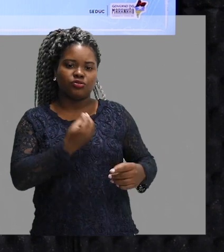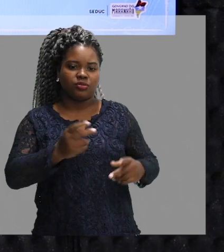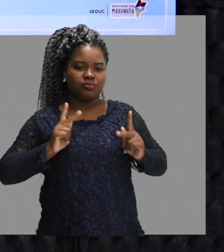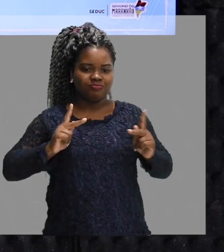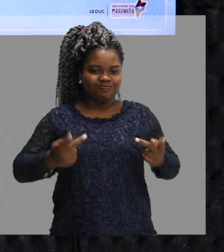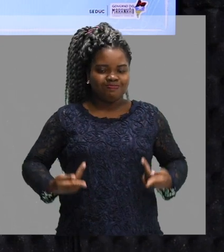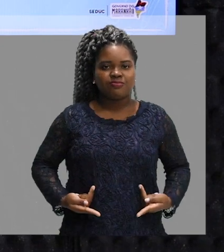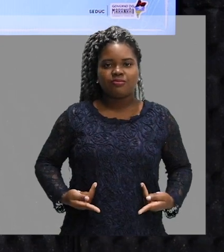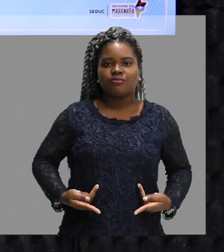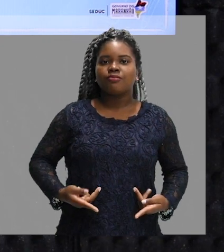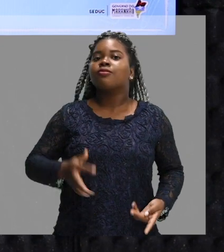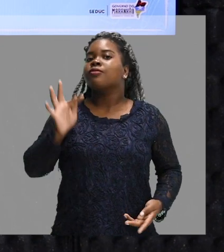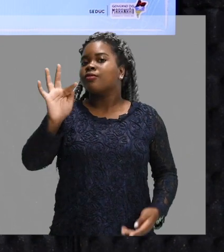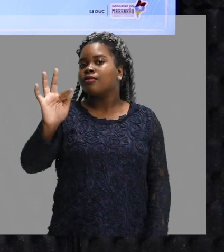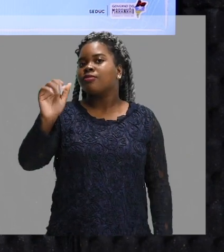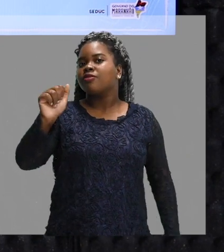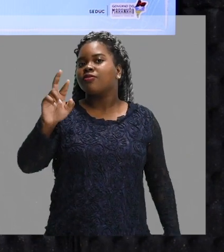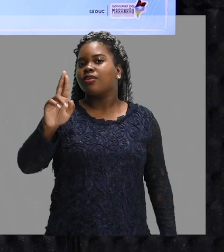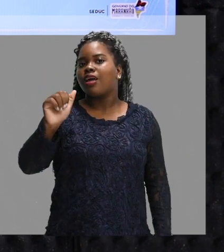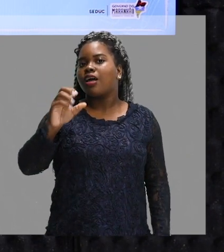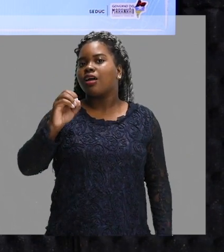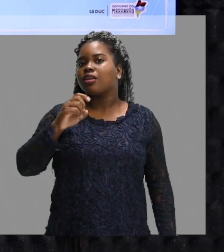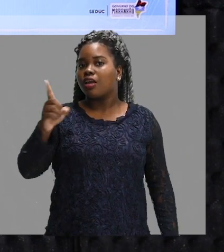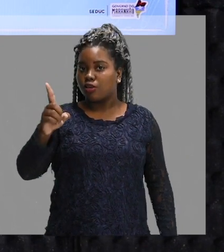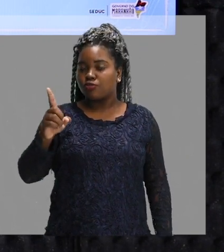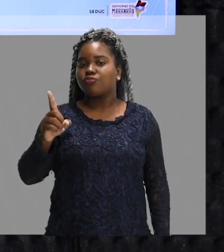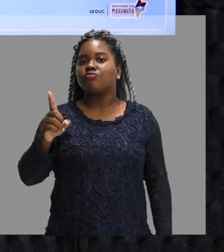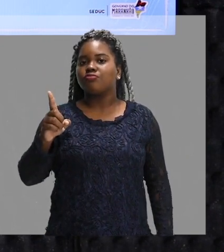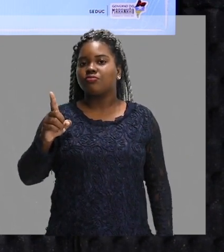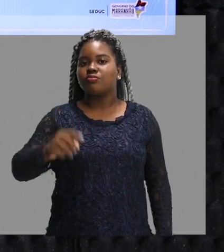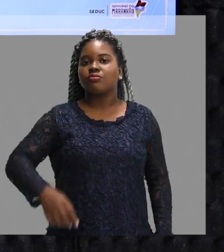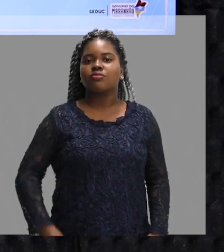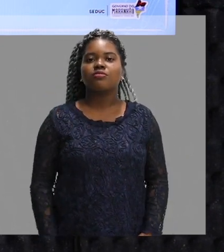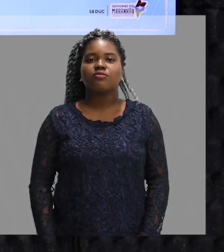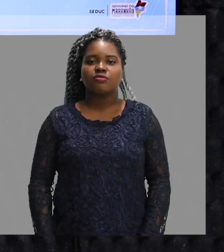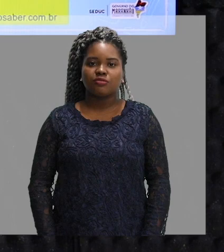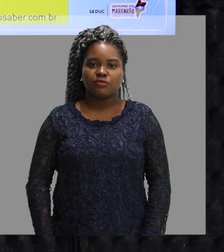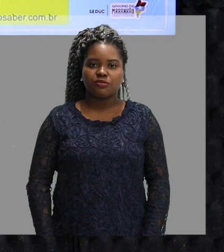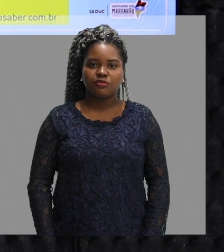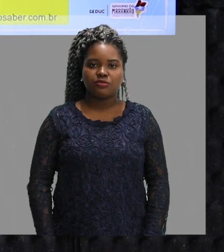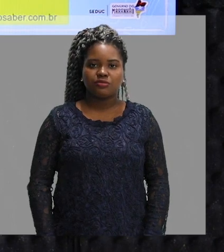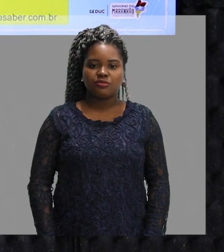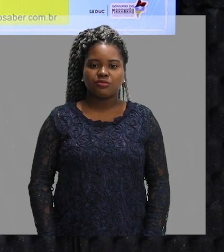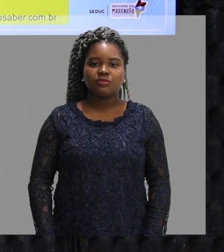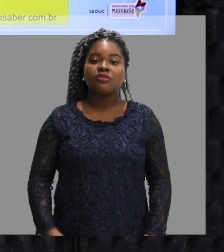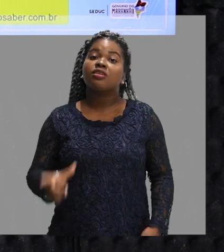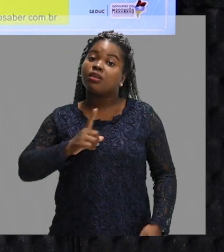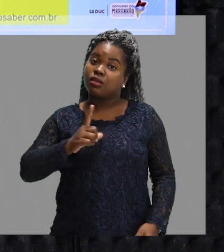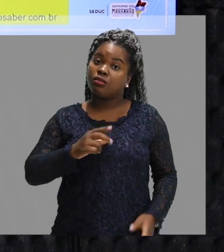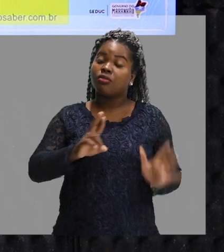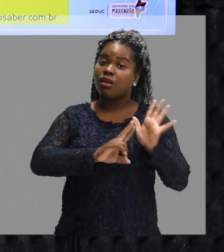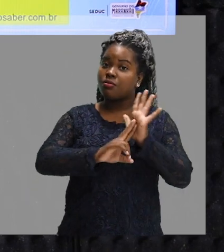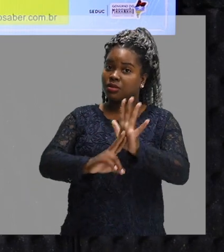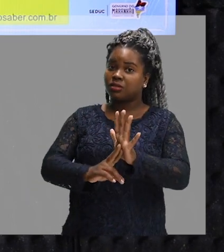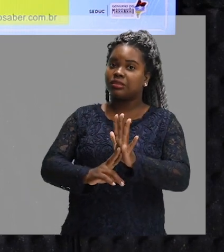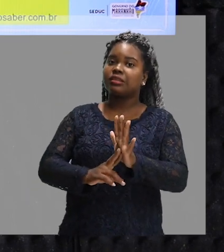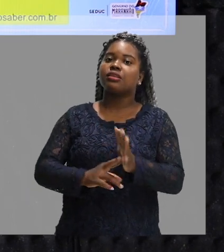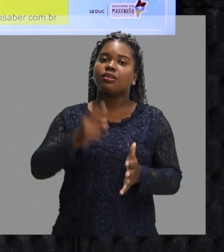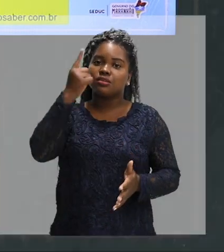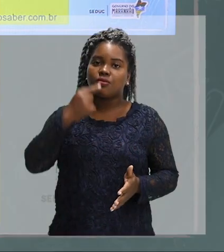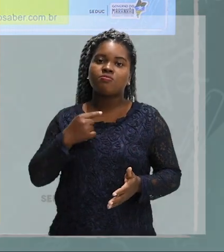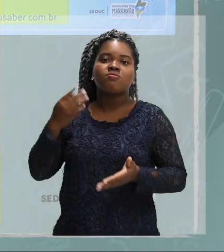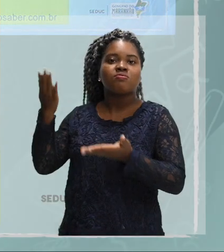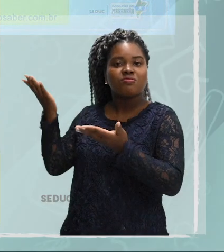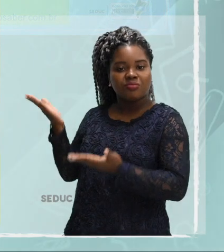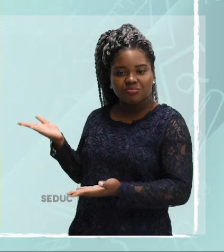o faraó. Então, ele não era um ser humano, ele era considerado realmente um faraó, certo? Apresentando para vocês uma